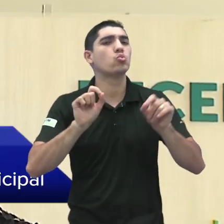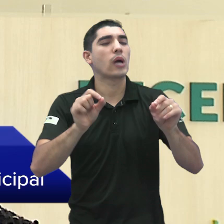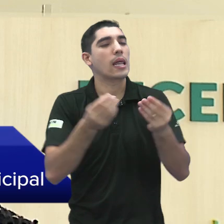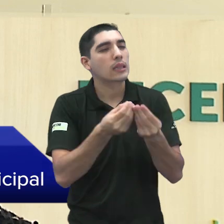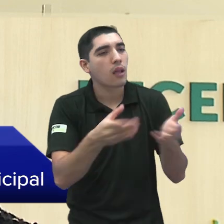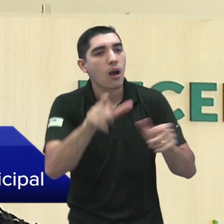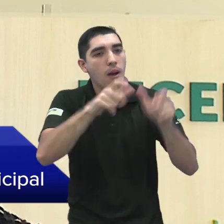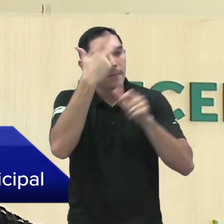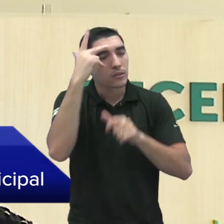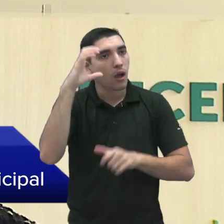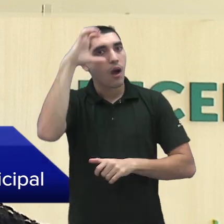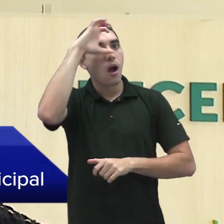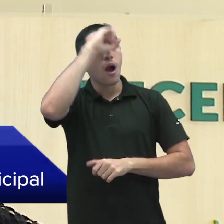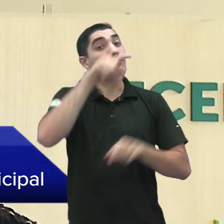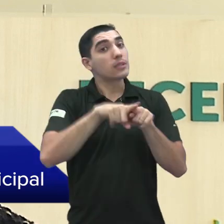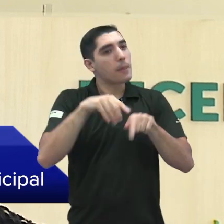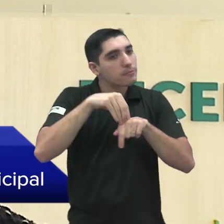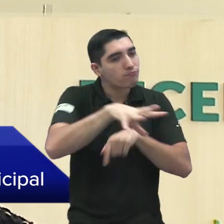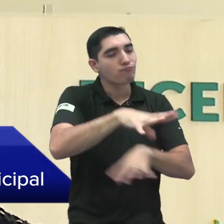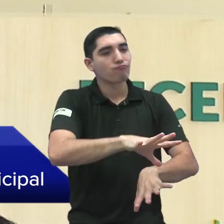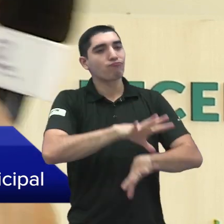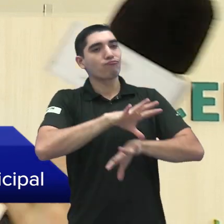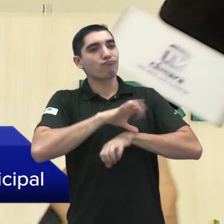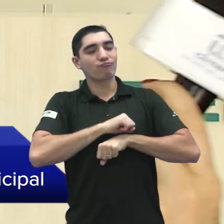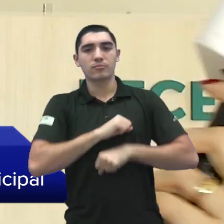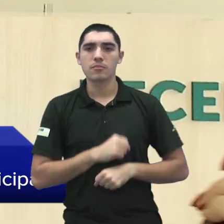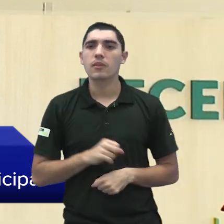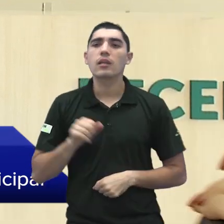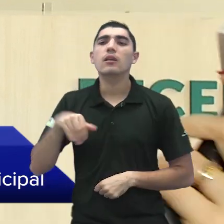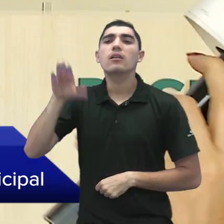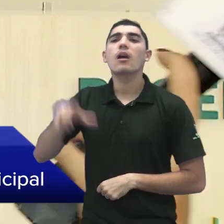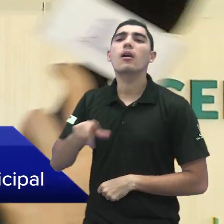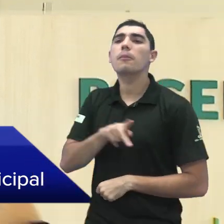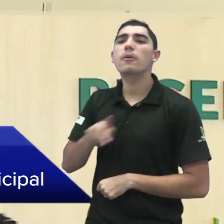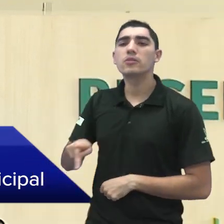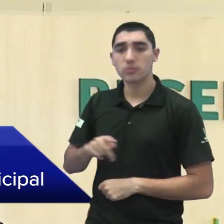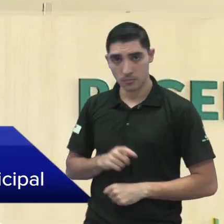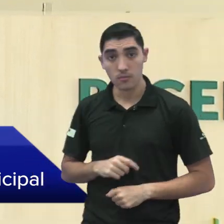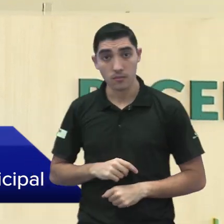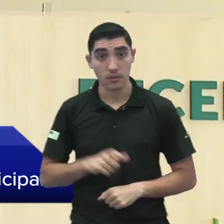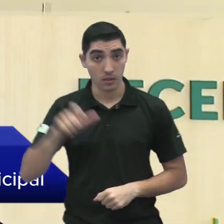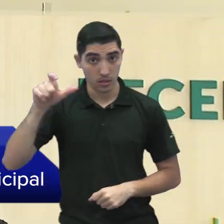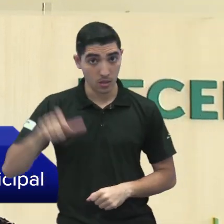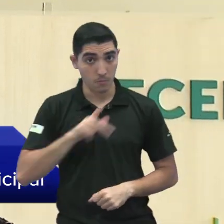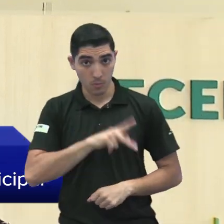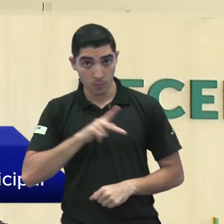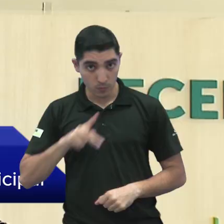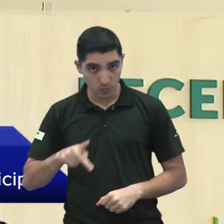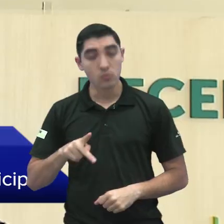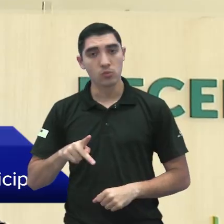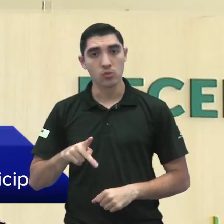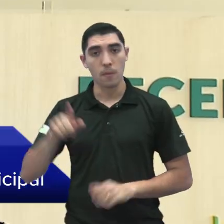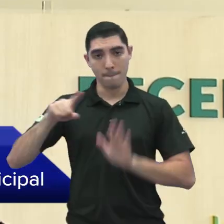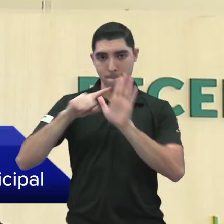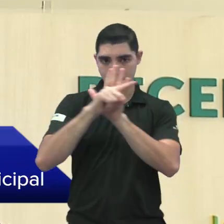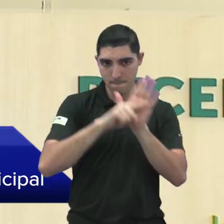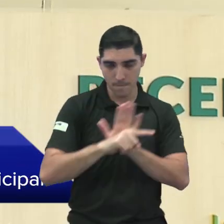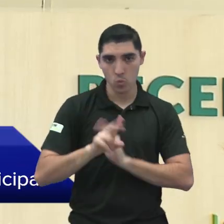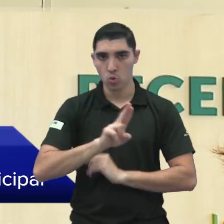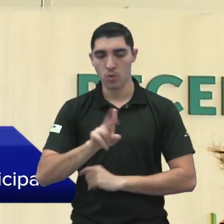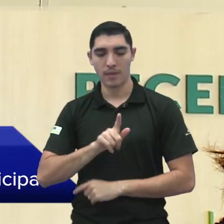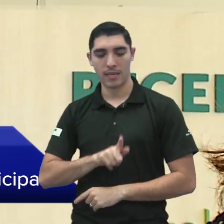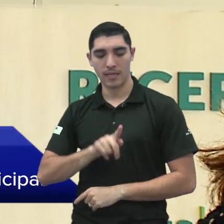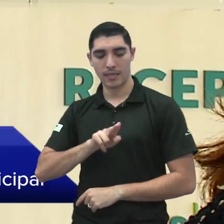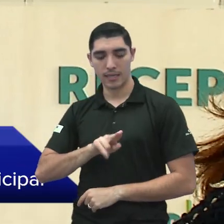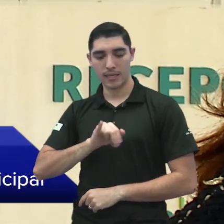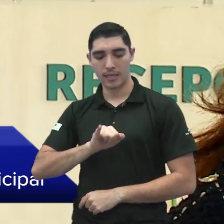esclarecedores e, mais do que isso, inspiradores. Quem vai ministrar o curso? Quem ministra é o professor,